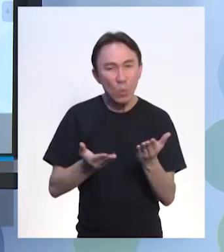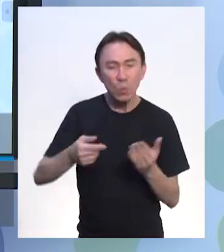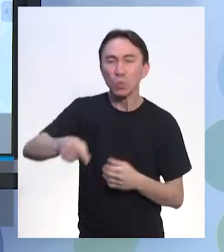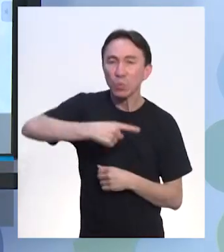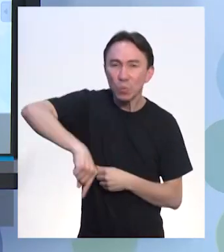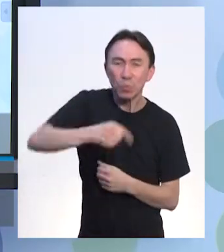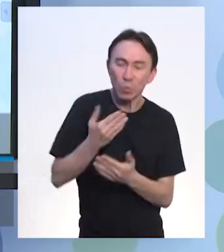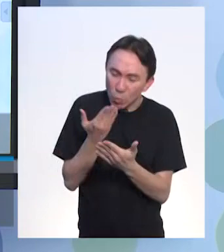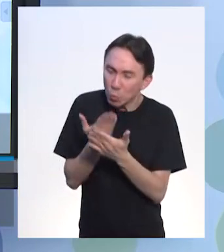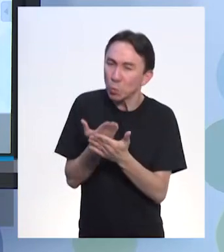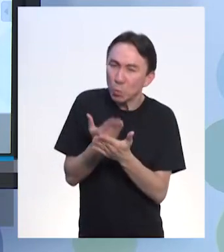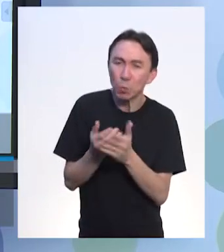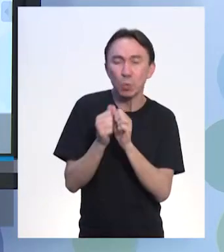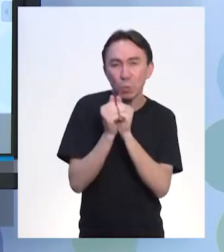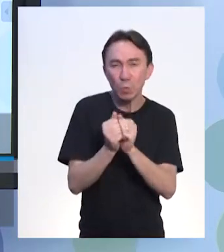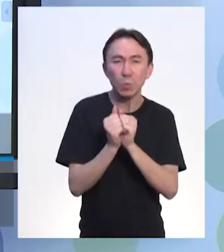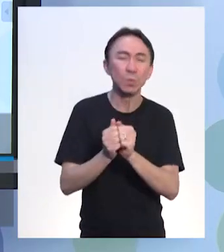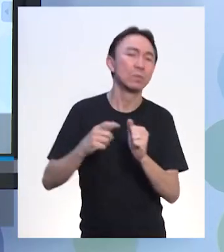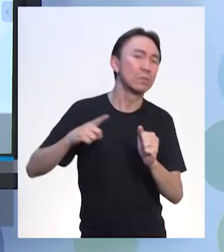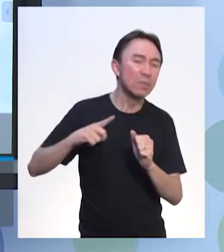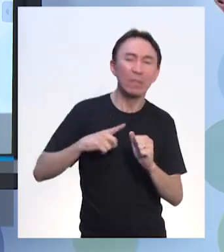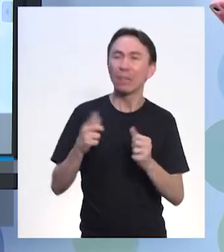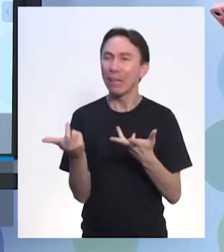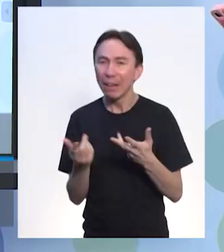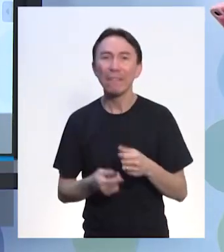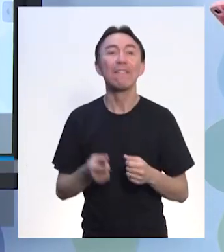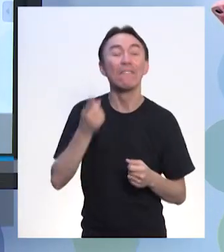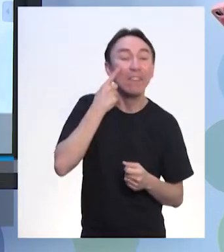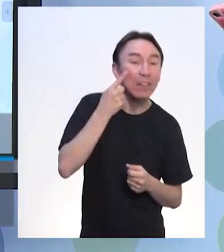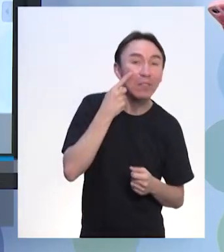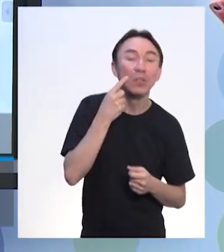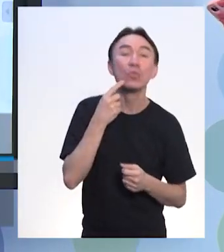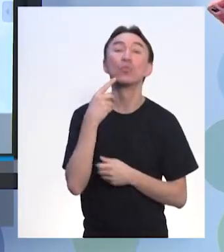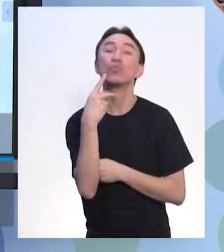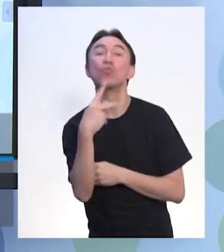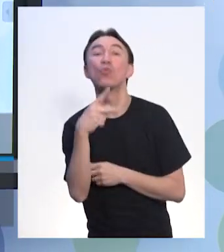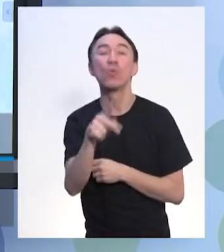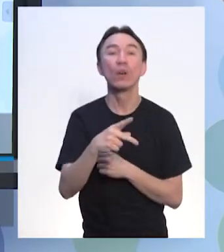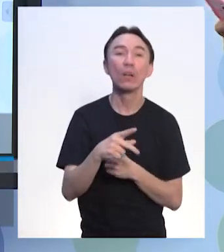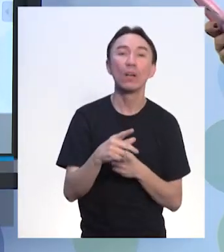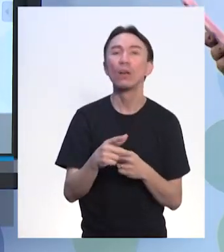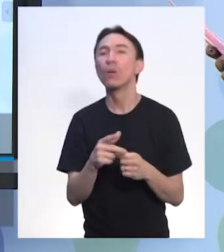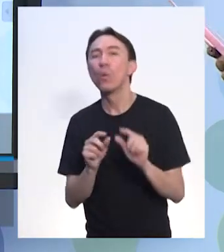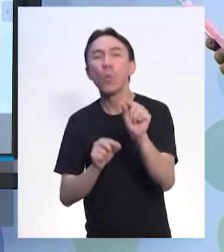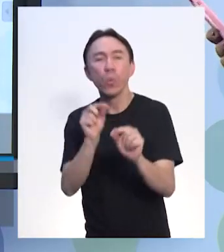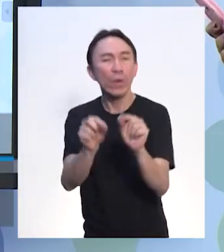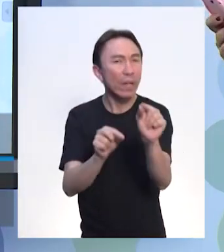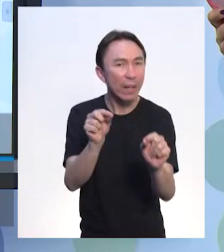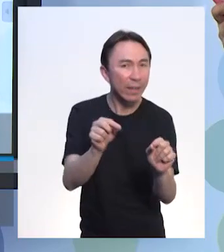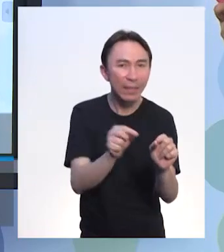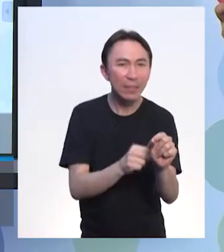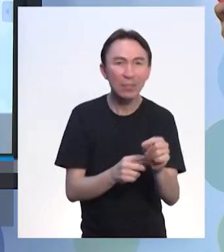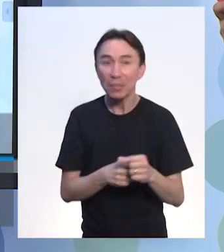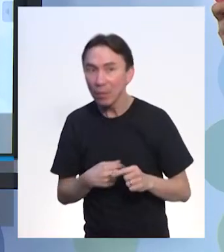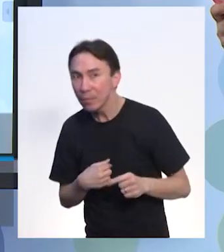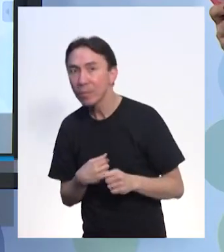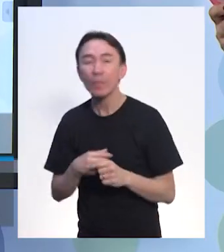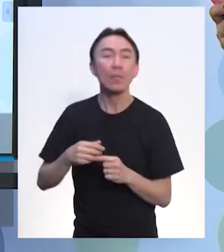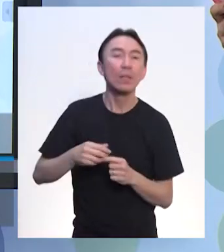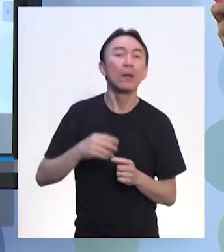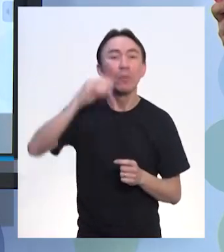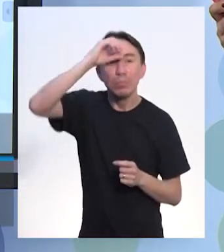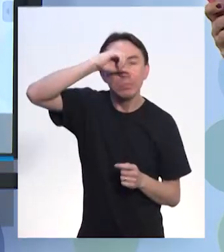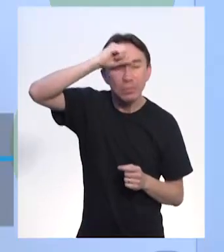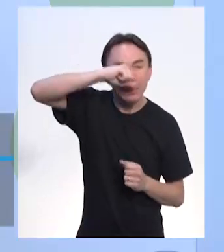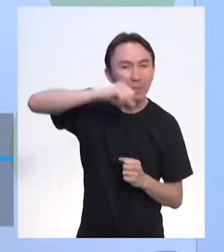para eu saber um pouquinho mais sobre você, se tem alguma coisa específica aí, perto da sua casa. Opa, Juju fez